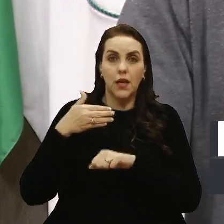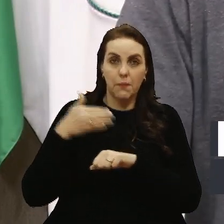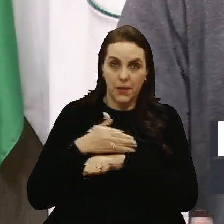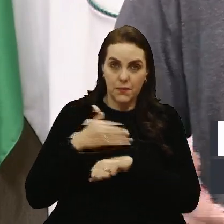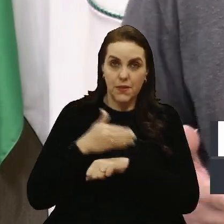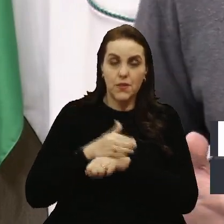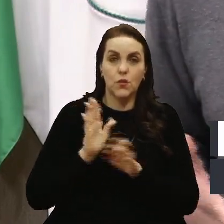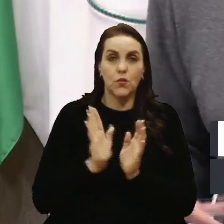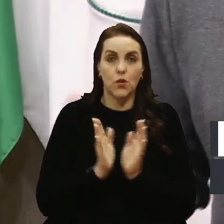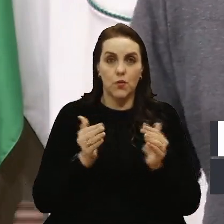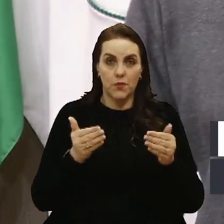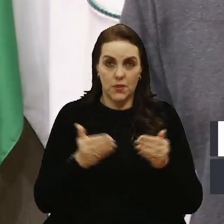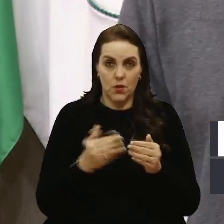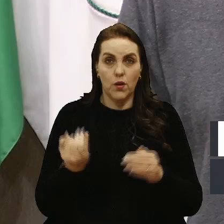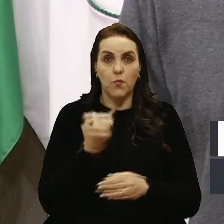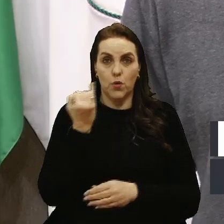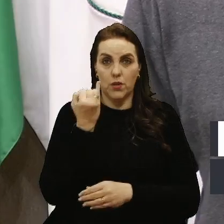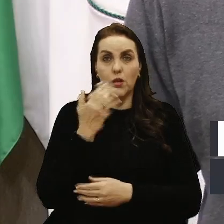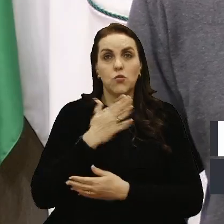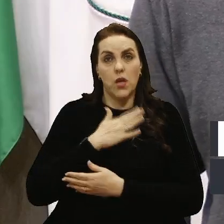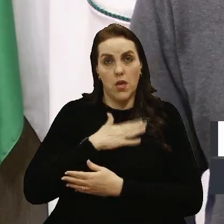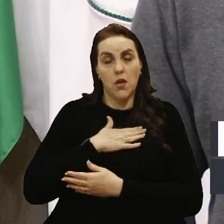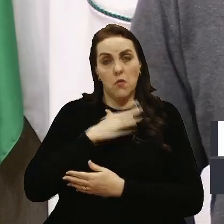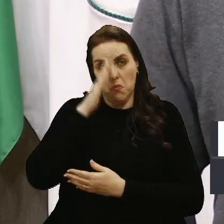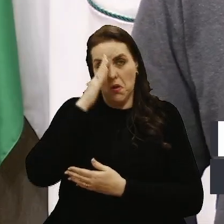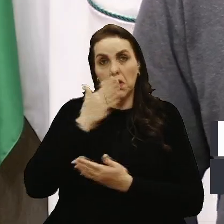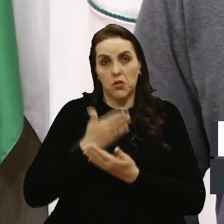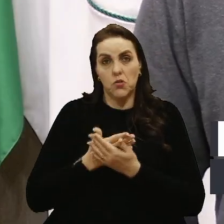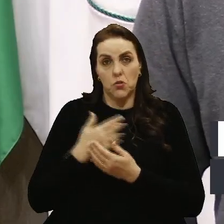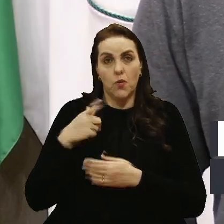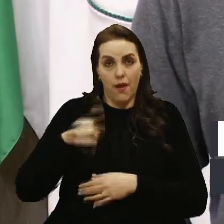como, modéstia à parte, eu julgo que seja participar,